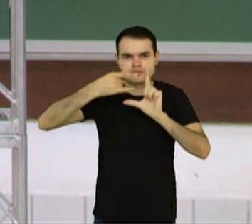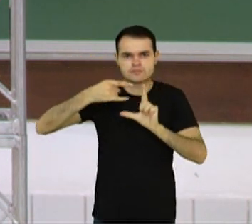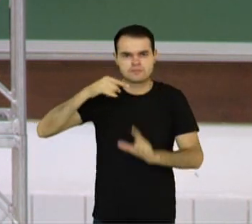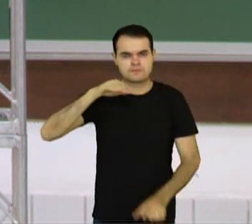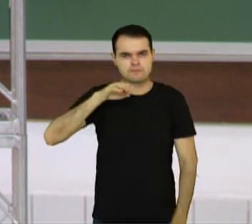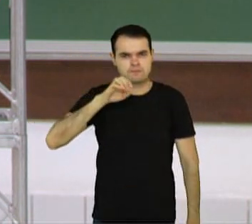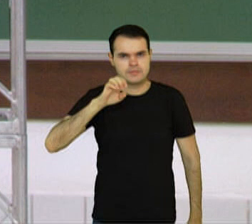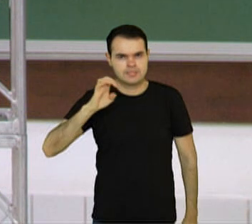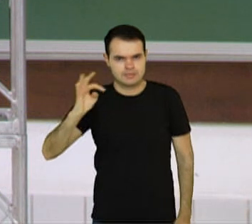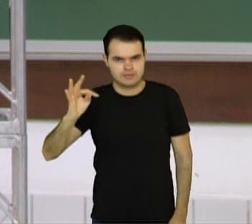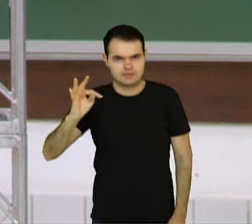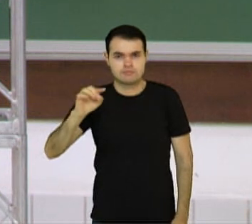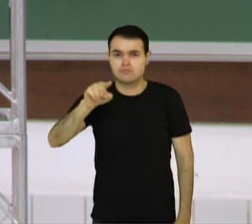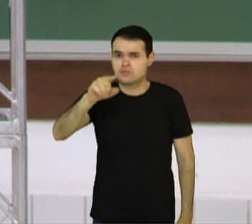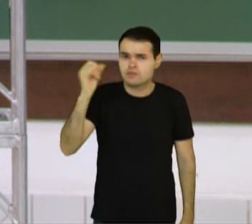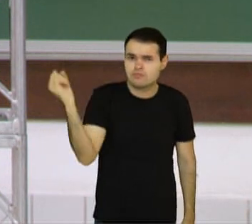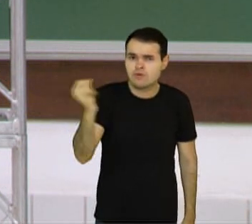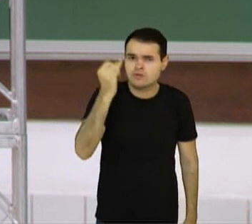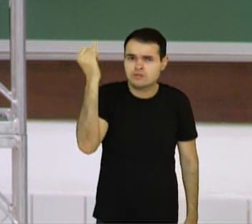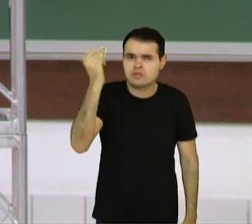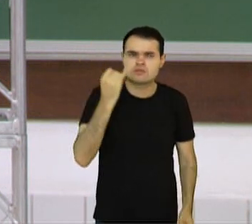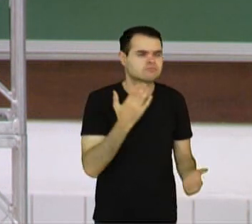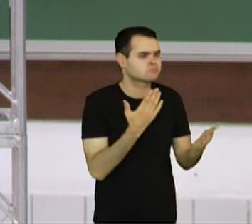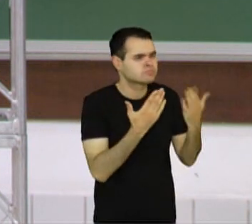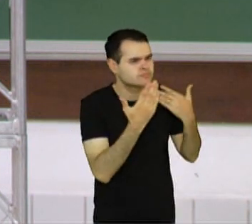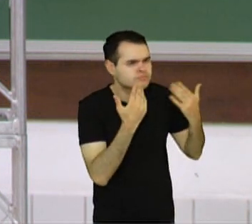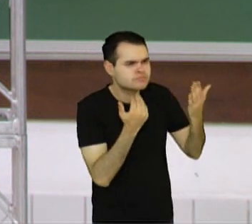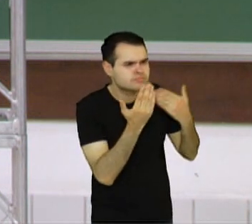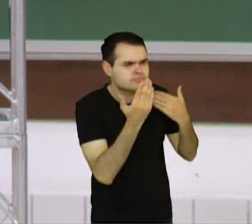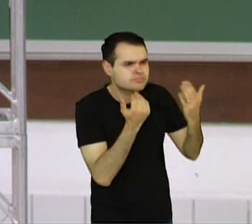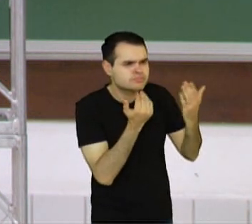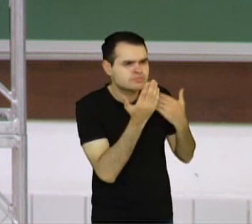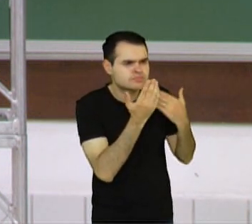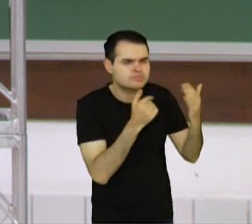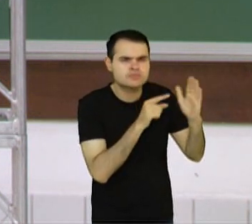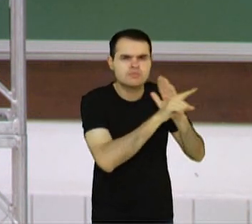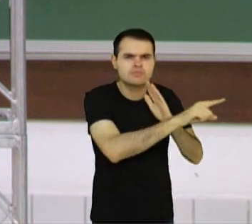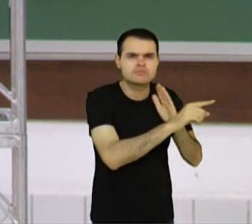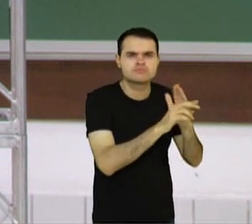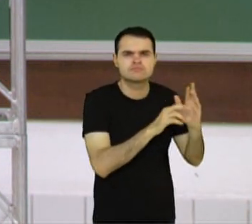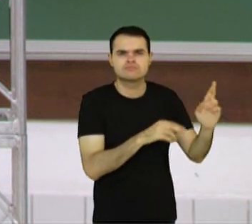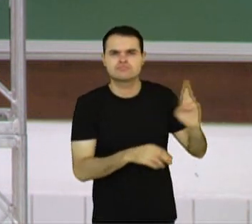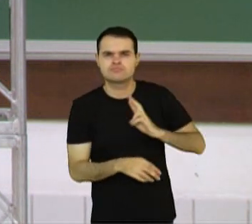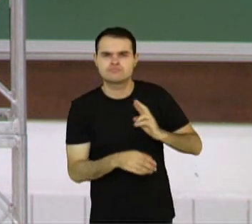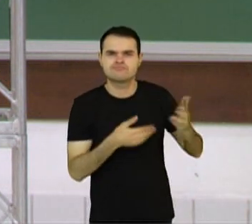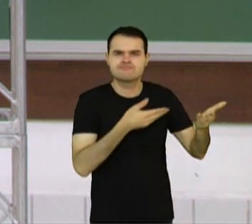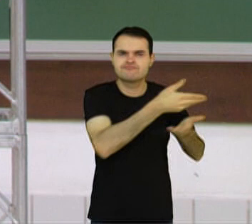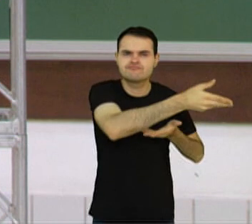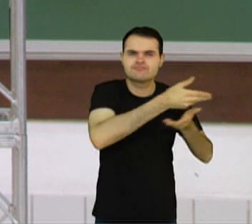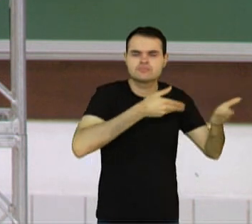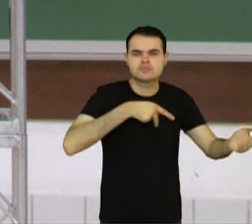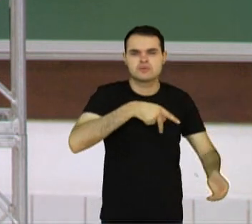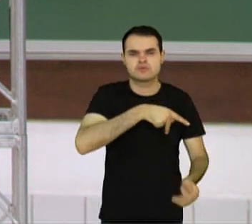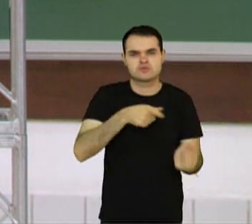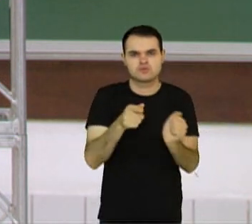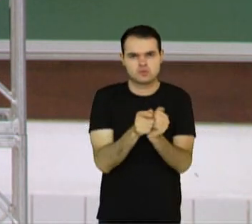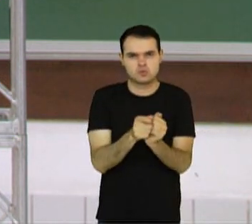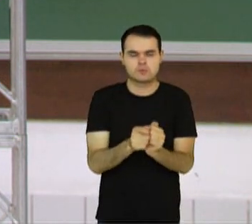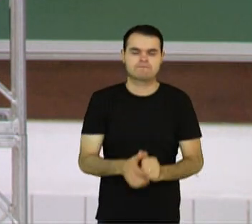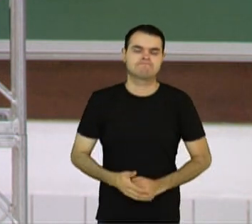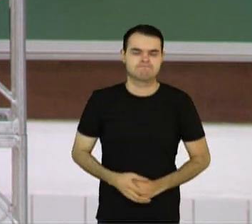para você, é importante para o professor também que você participe, certo? E caso você não